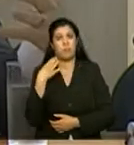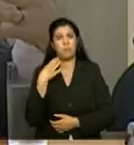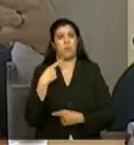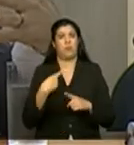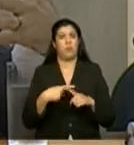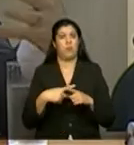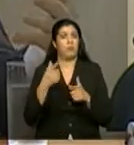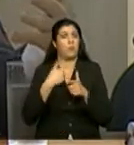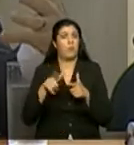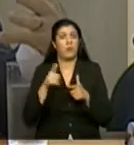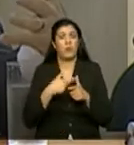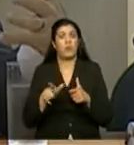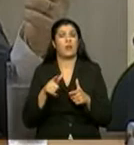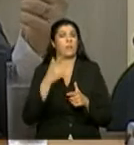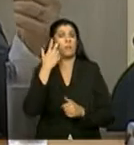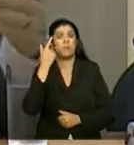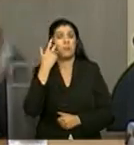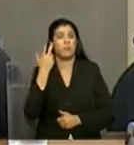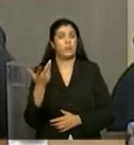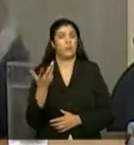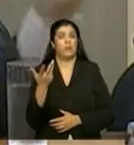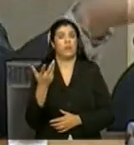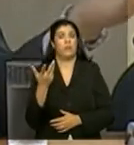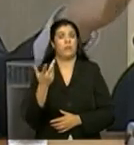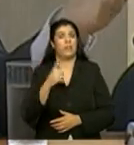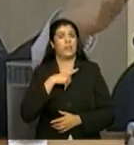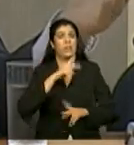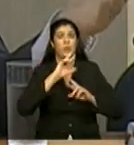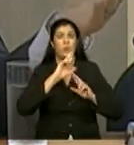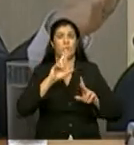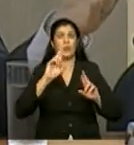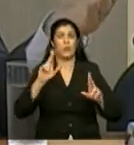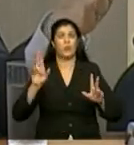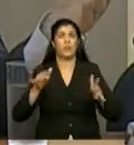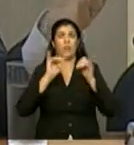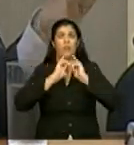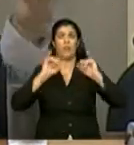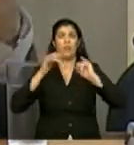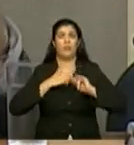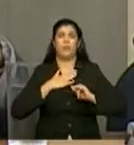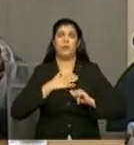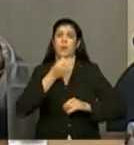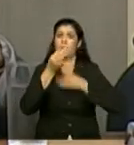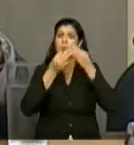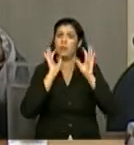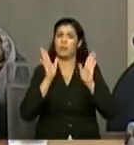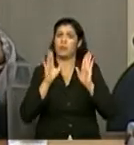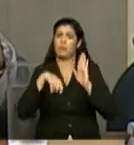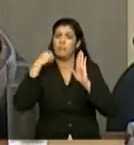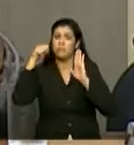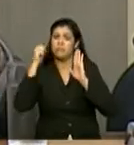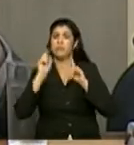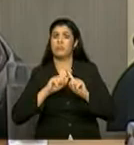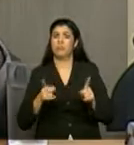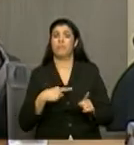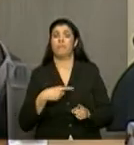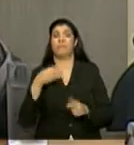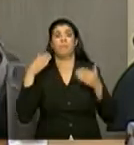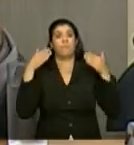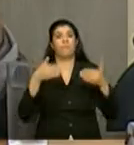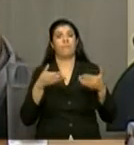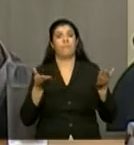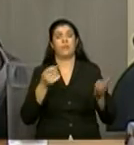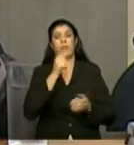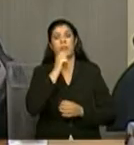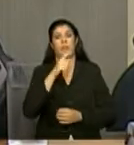no de um processo natural existem várias declarações minhas nesse sentido mas adiante de que ainda